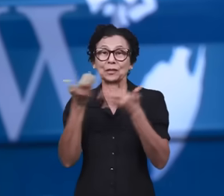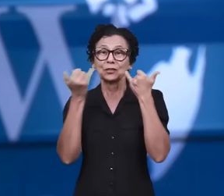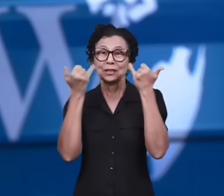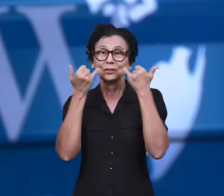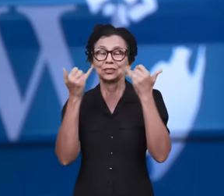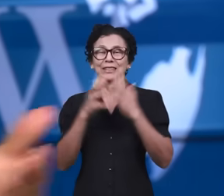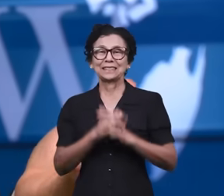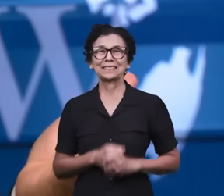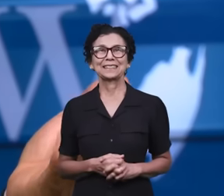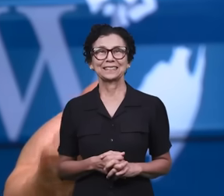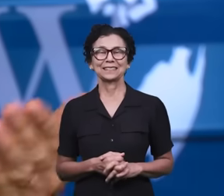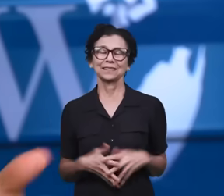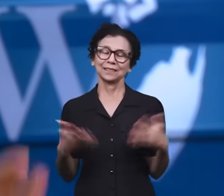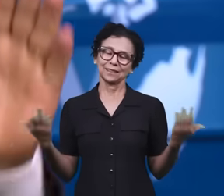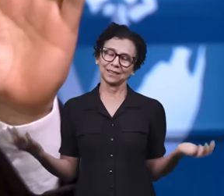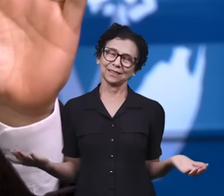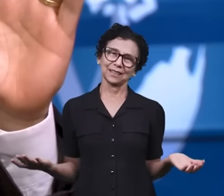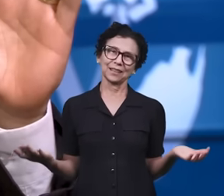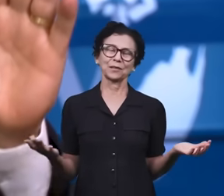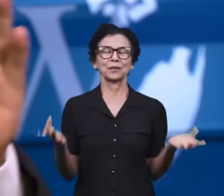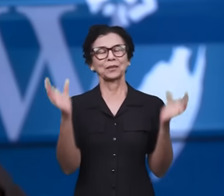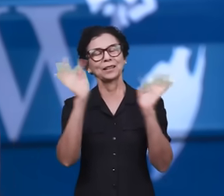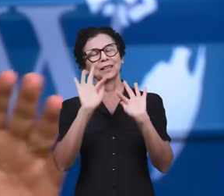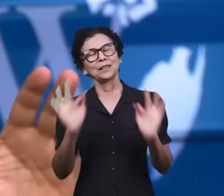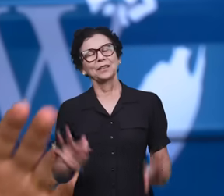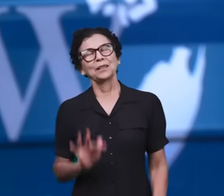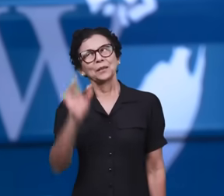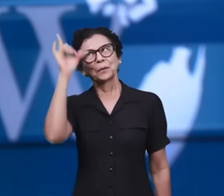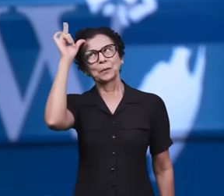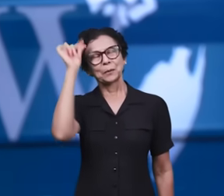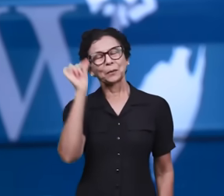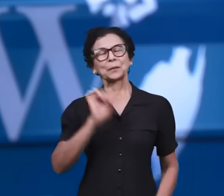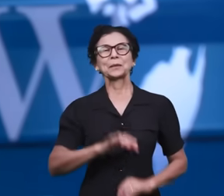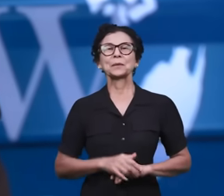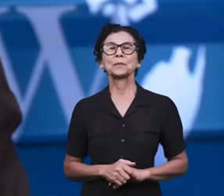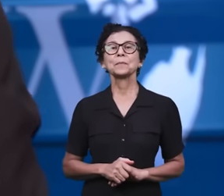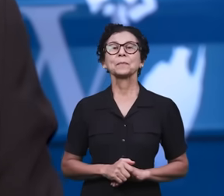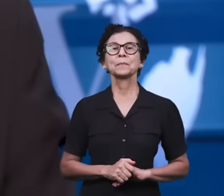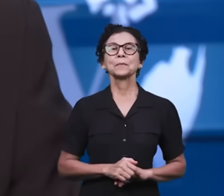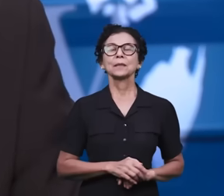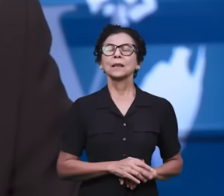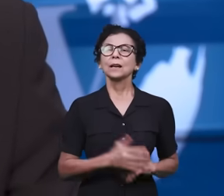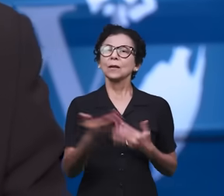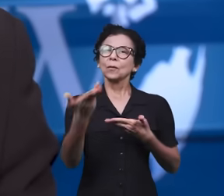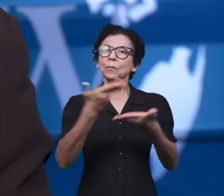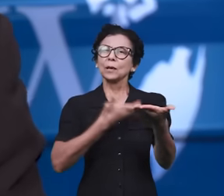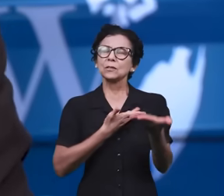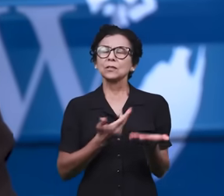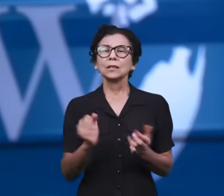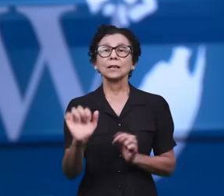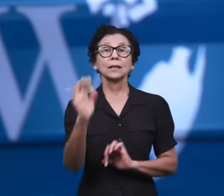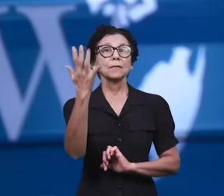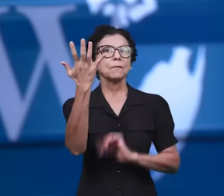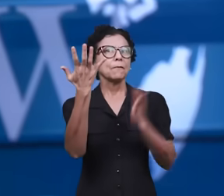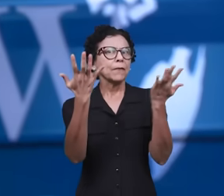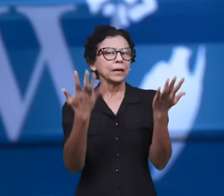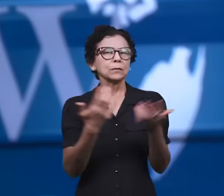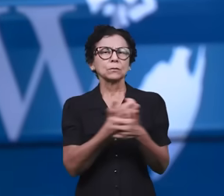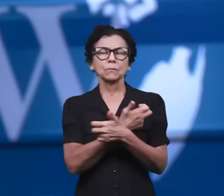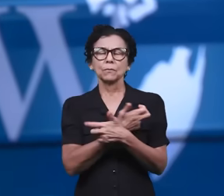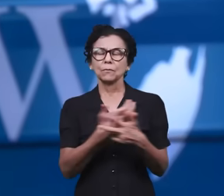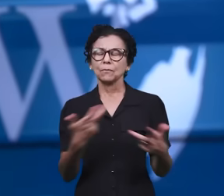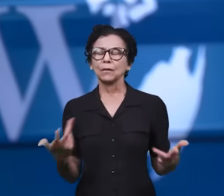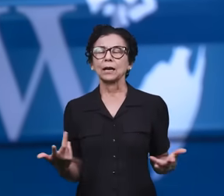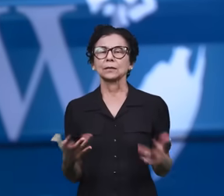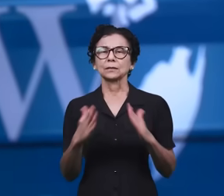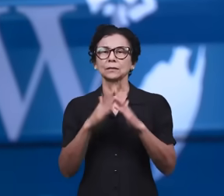a partir de agora, agora estamos aqui, agora sim, eu estou feliz porque estamos aqui, porque nós vamos compartilhar com você vários eventos que aconteceram nas